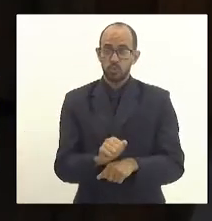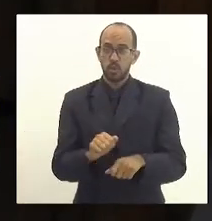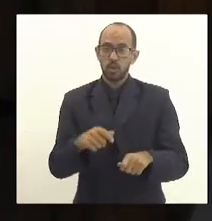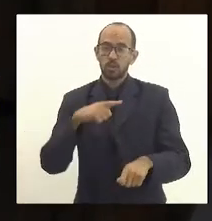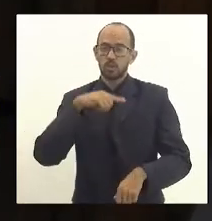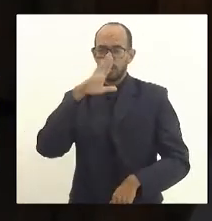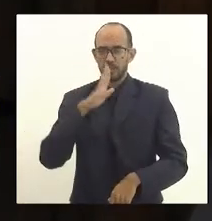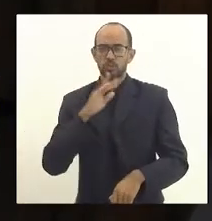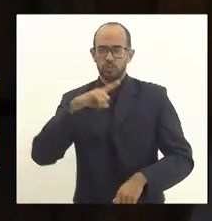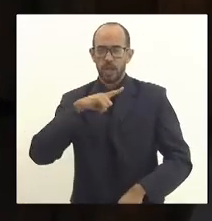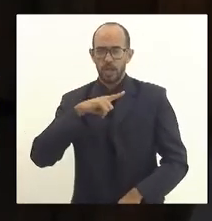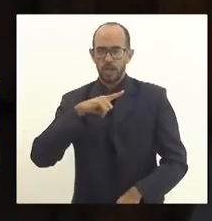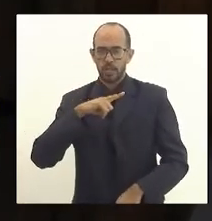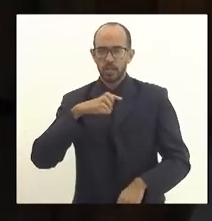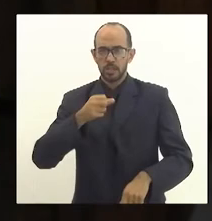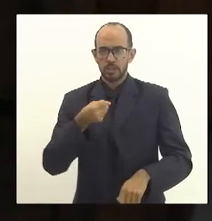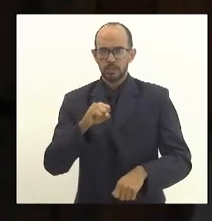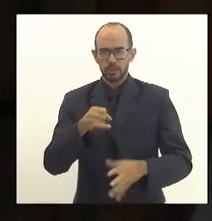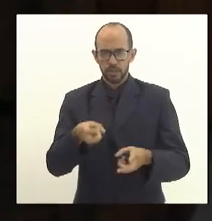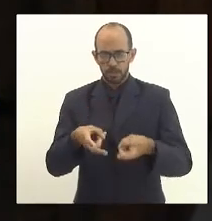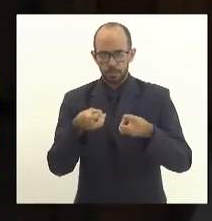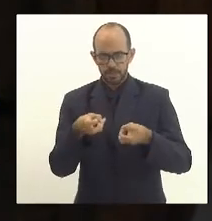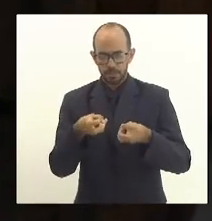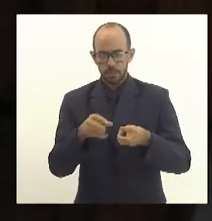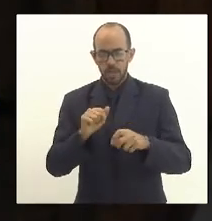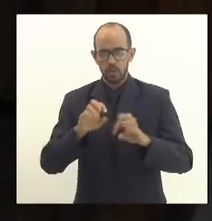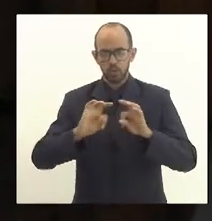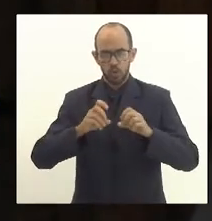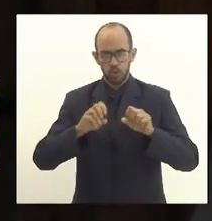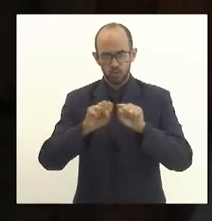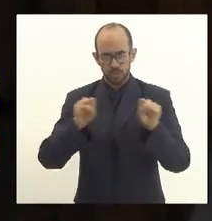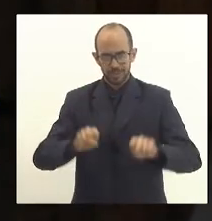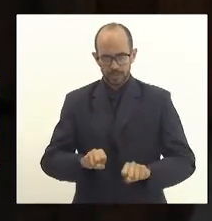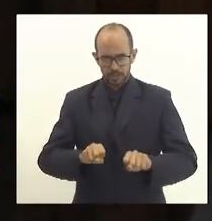Se você colocar no ecossistema do 5G as